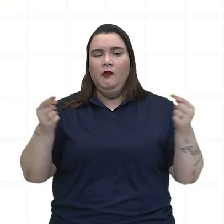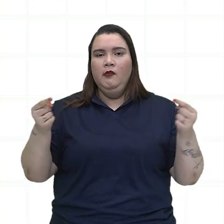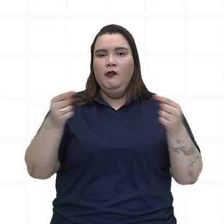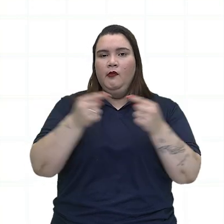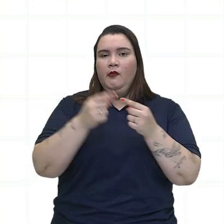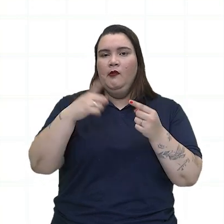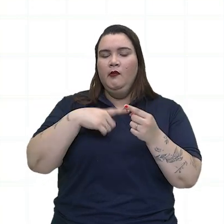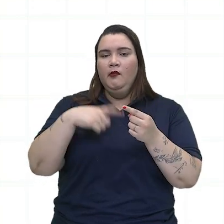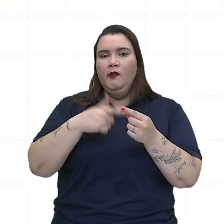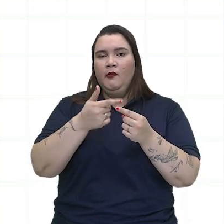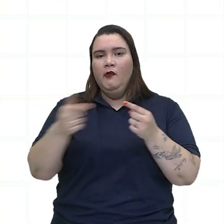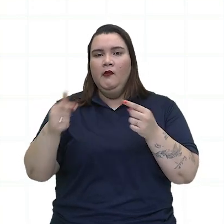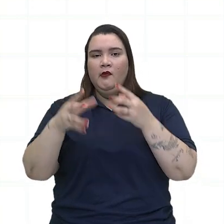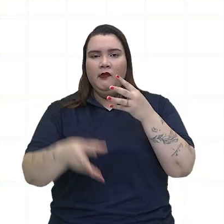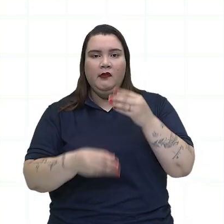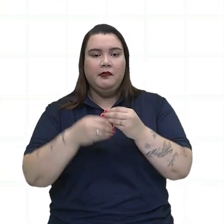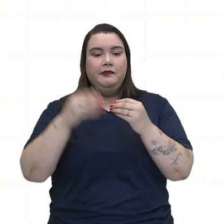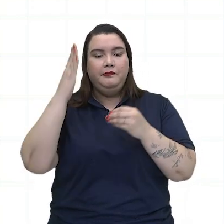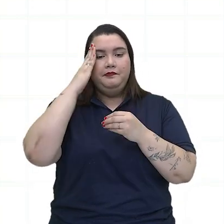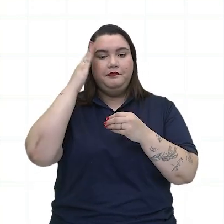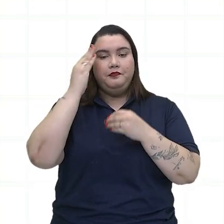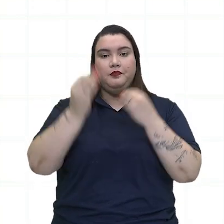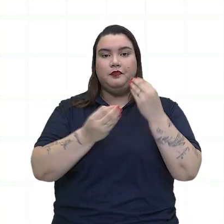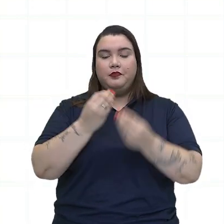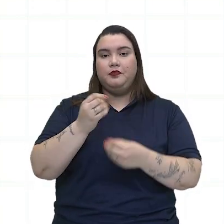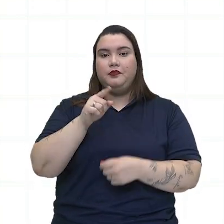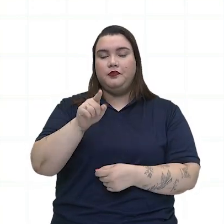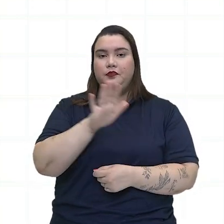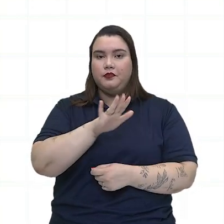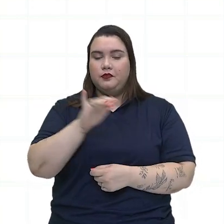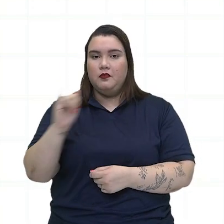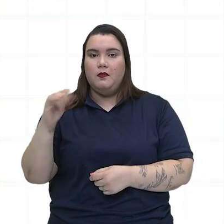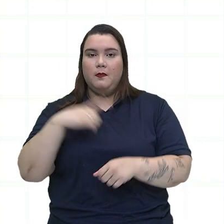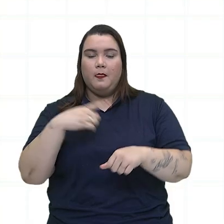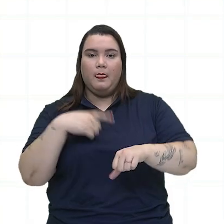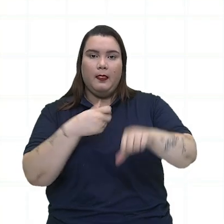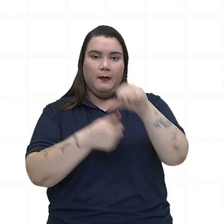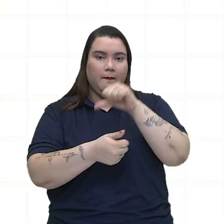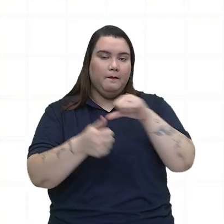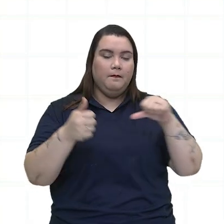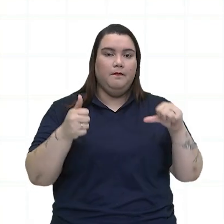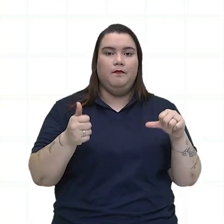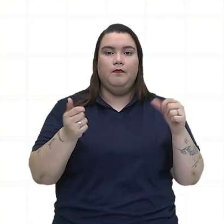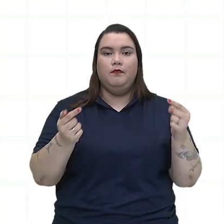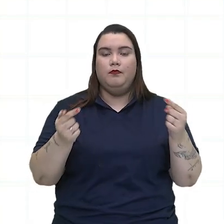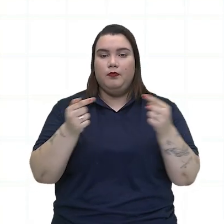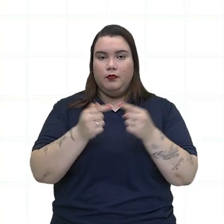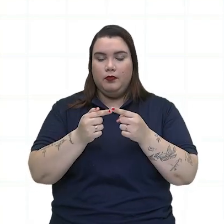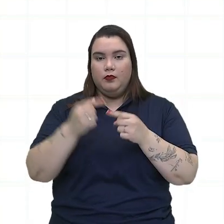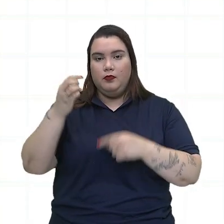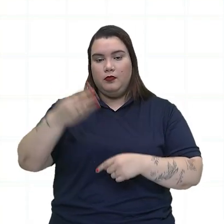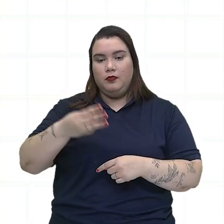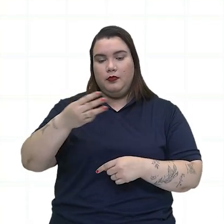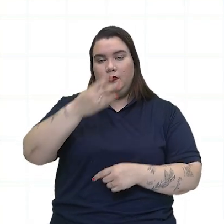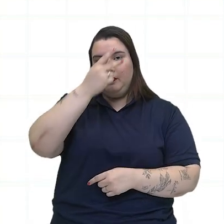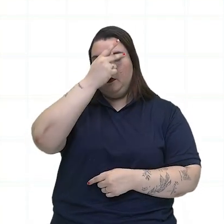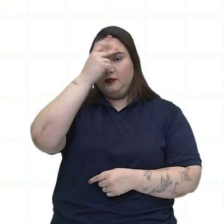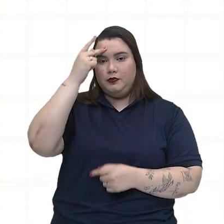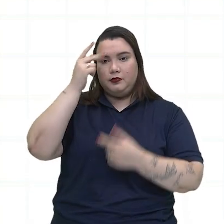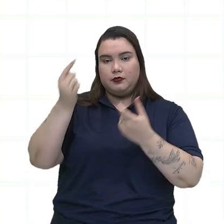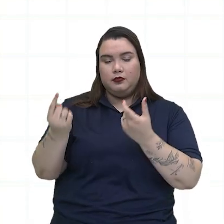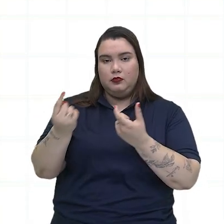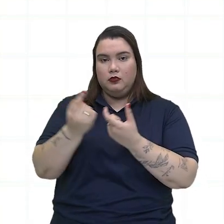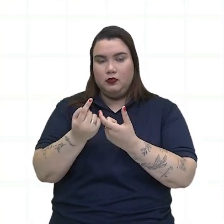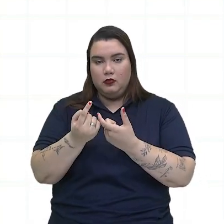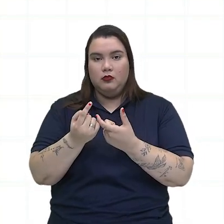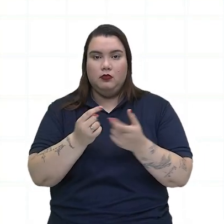está escrita para saber como você vai fazer para transformá-la aí para a terceira pessoa do singular.